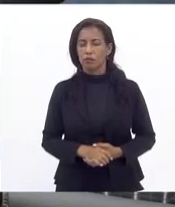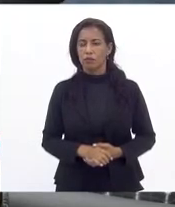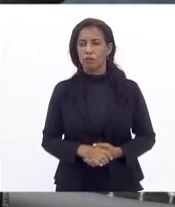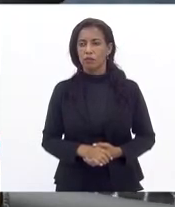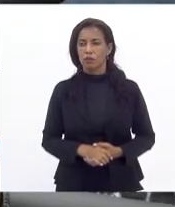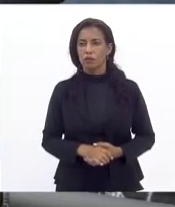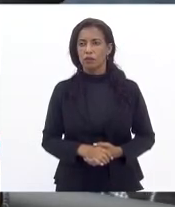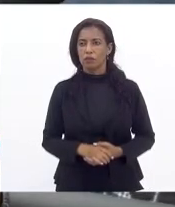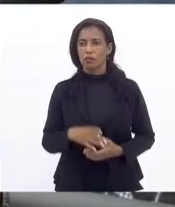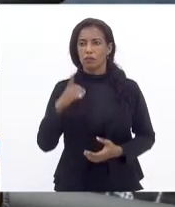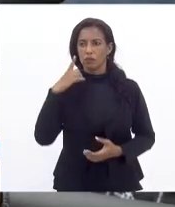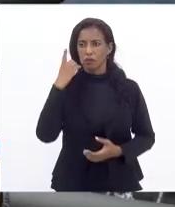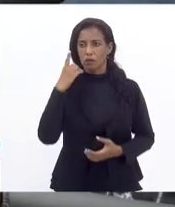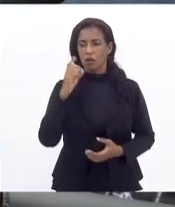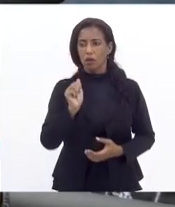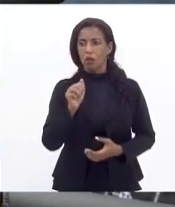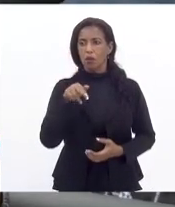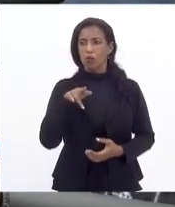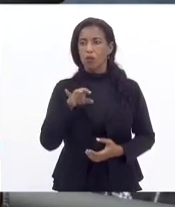Deputado Anderson Moraes.